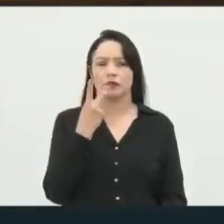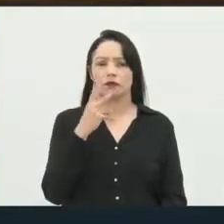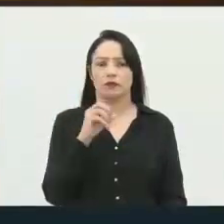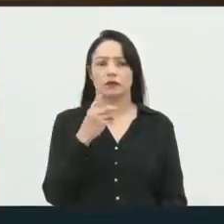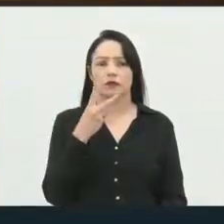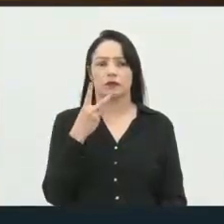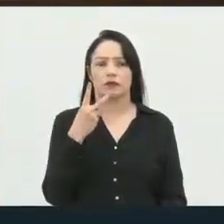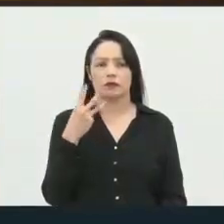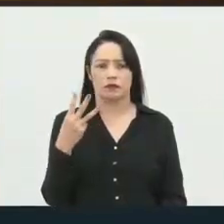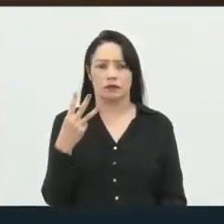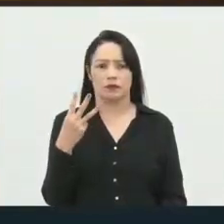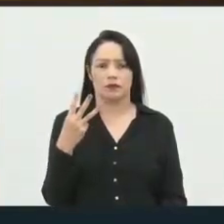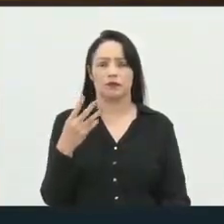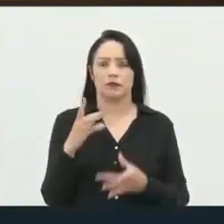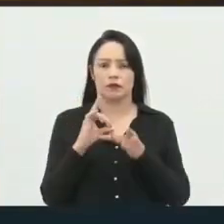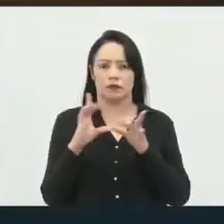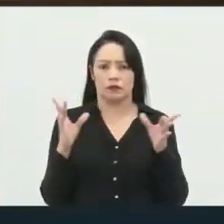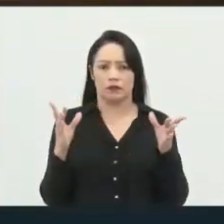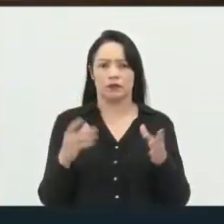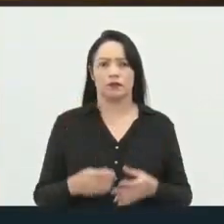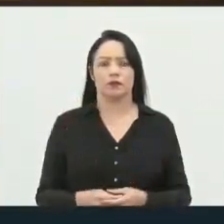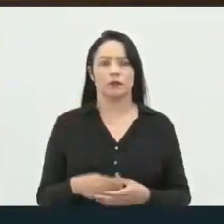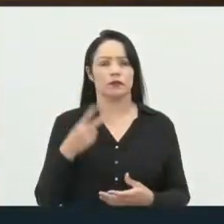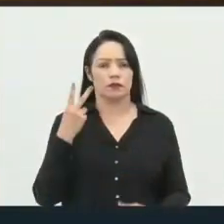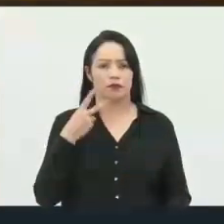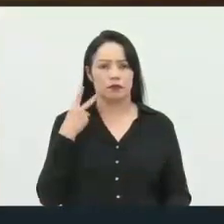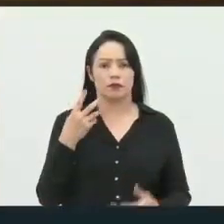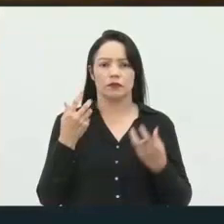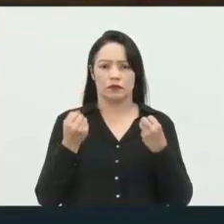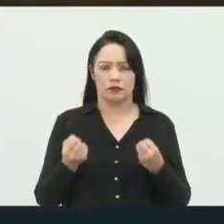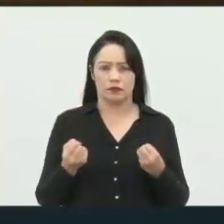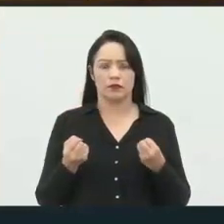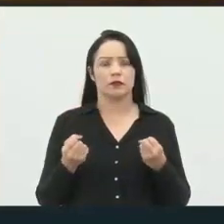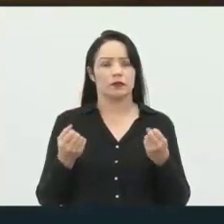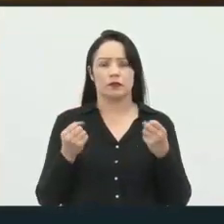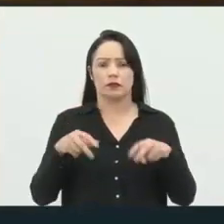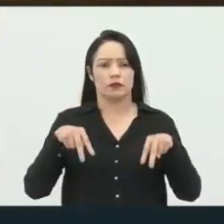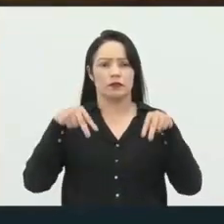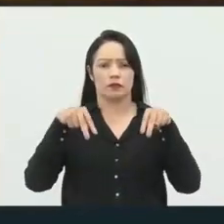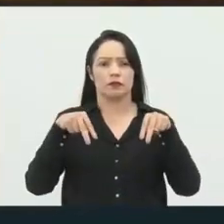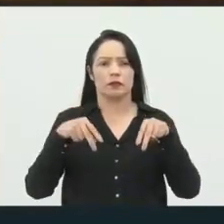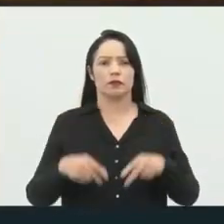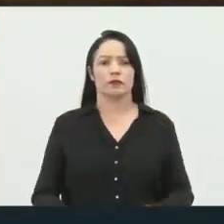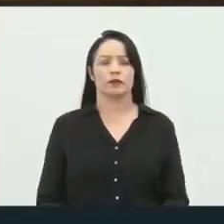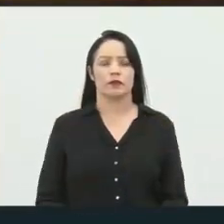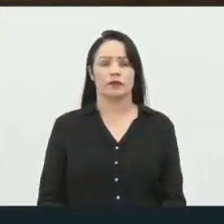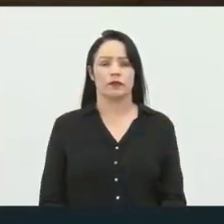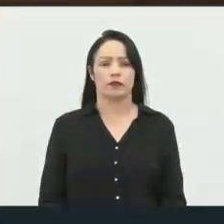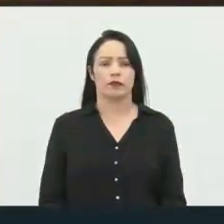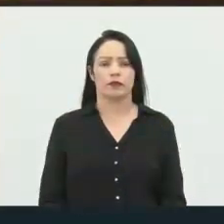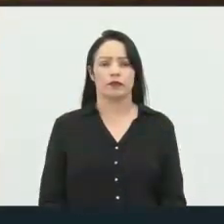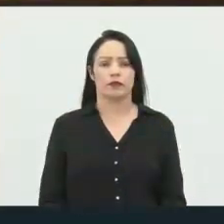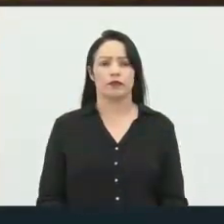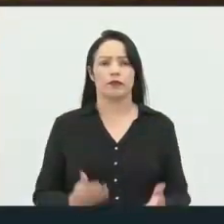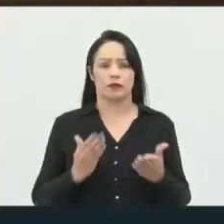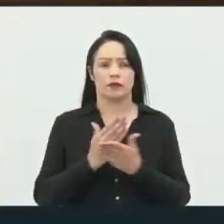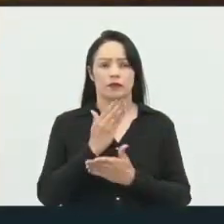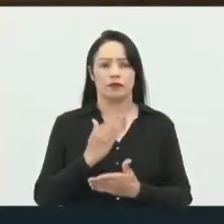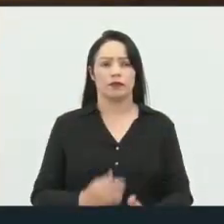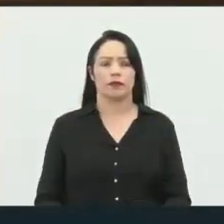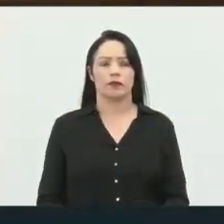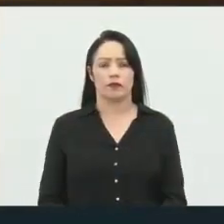está aberta a palavra os vereadores favoráveis Como estão os contrário se manifestem aprovado